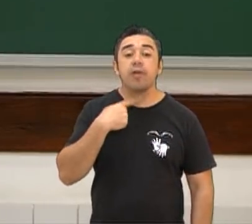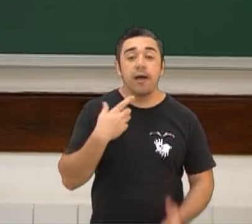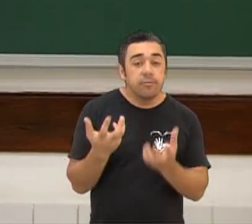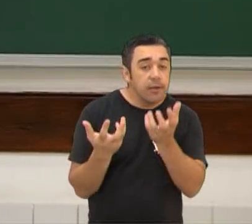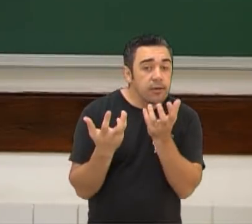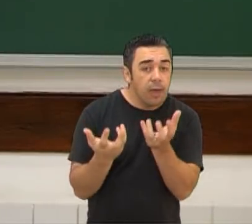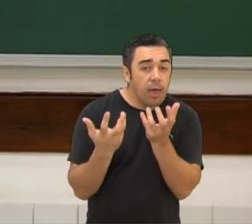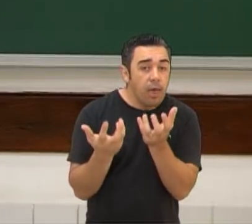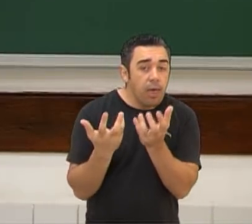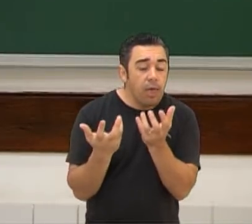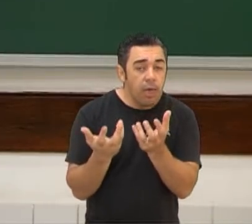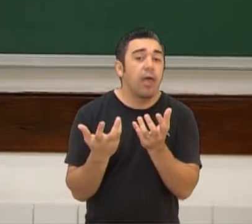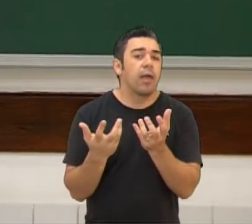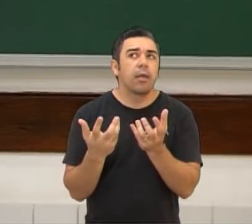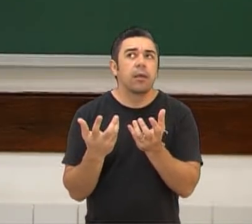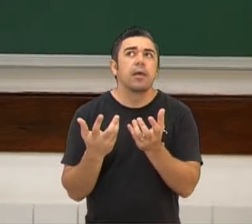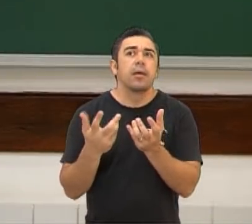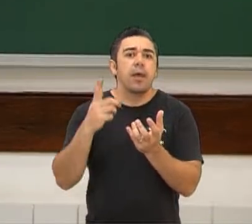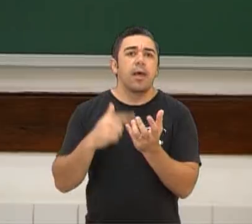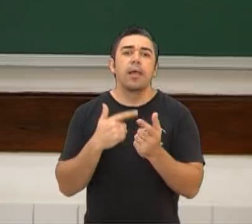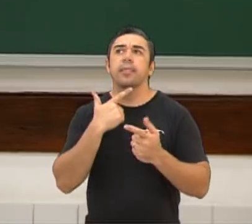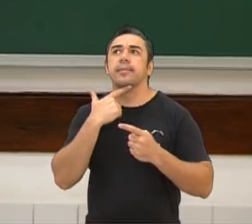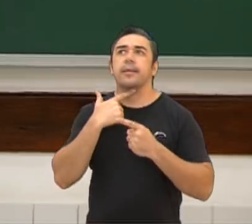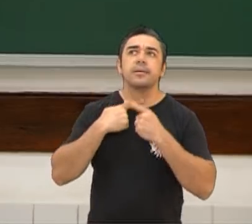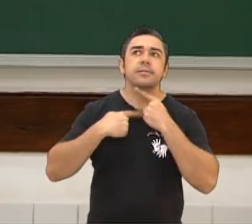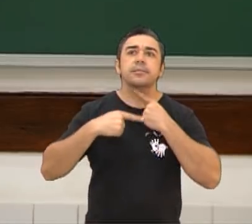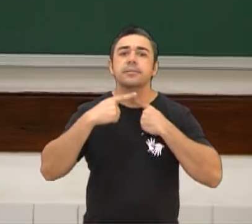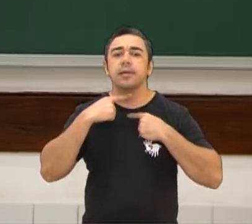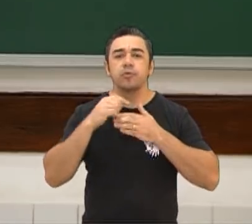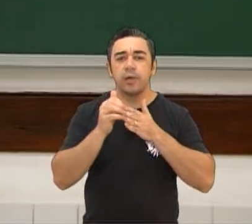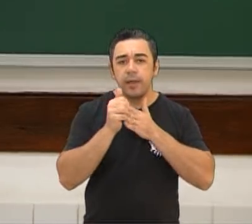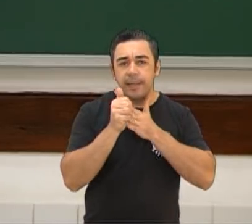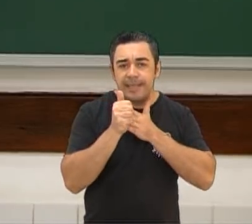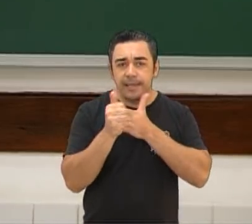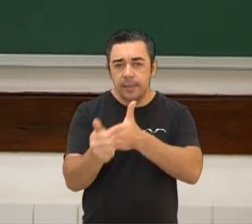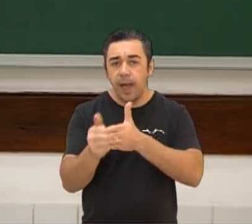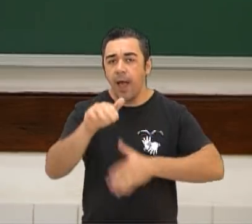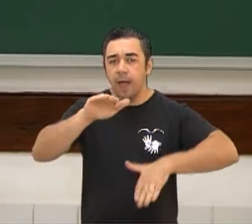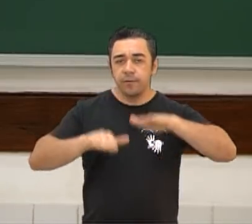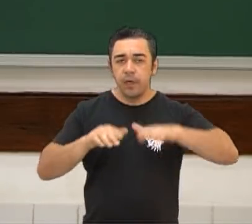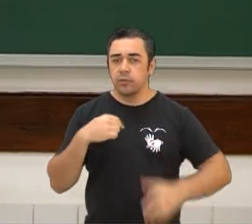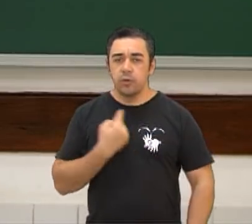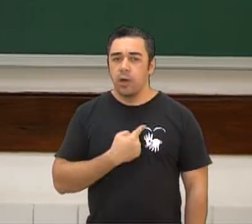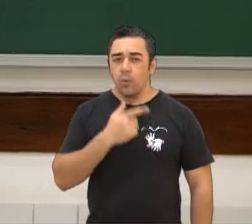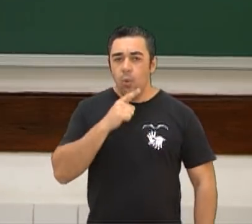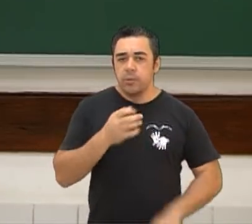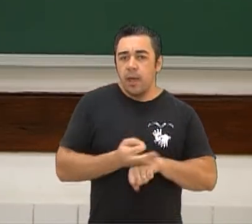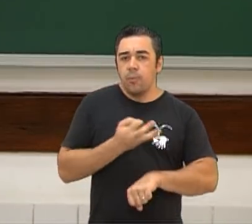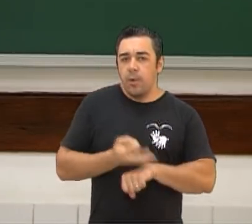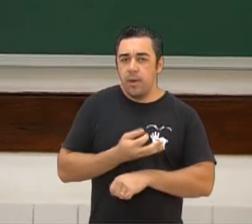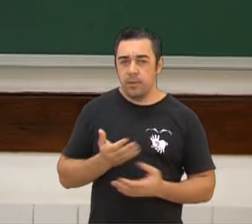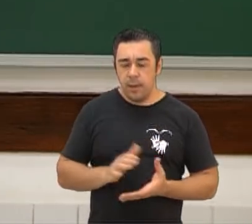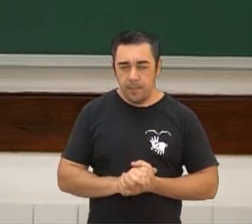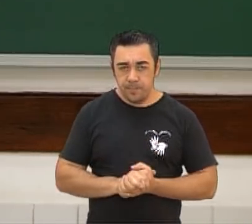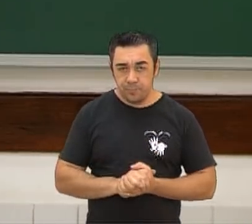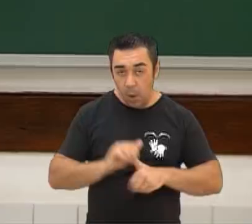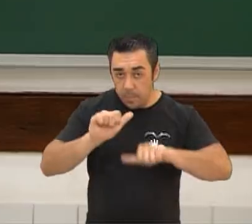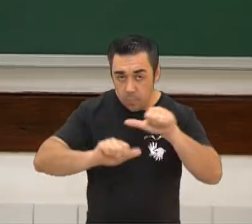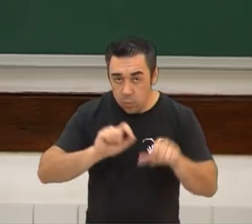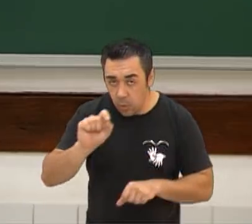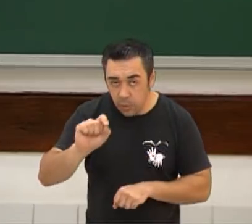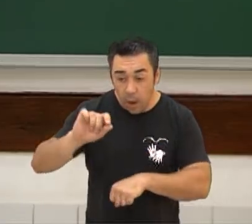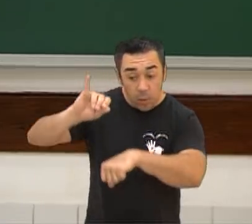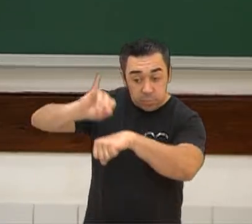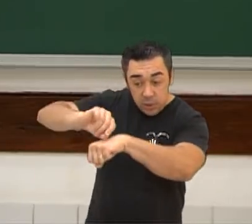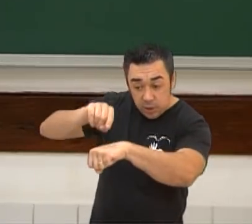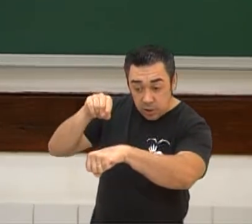é um gigante que nos guia, é o desejo que nos guia e que muitas vezes a gente não pode vencê-lo. O que muda é o objeto do querer,